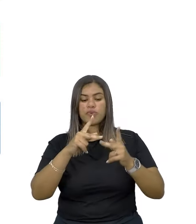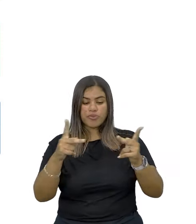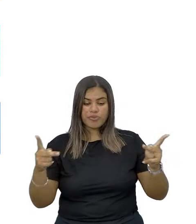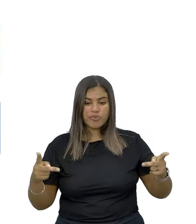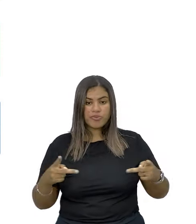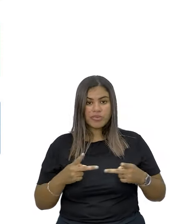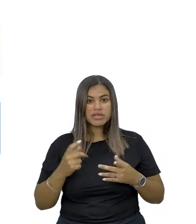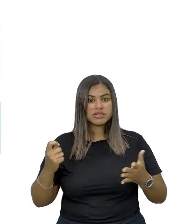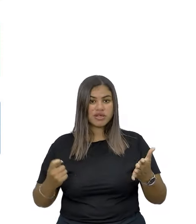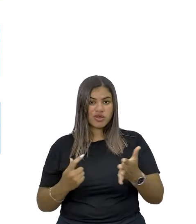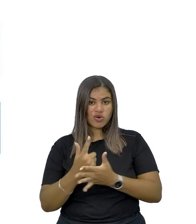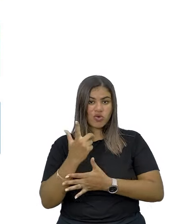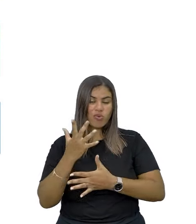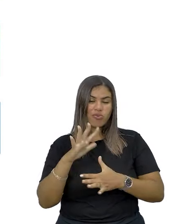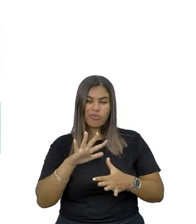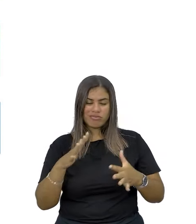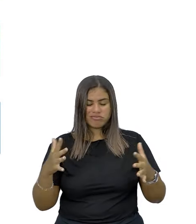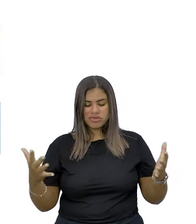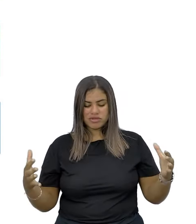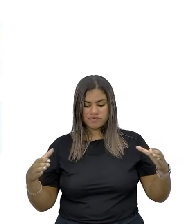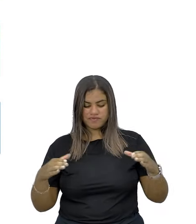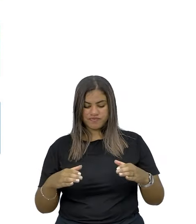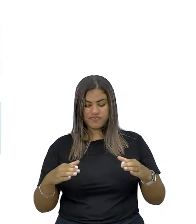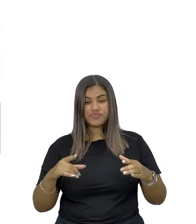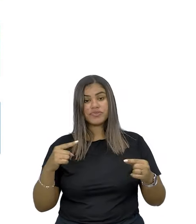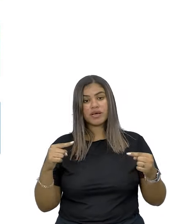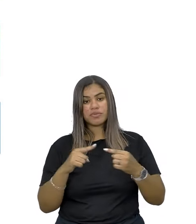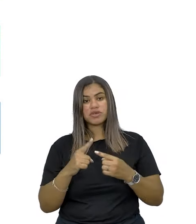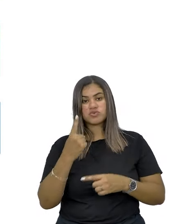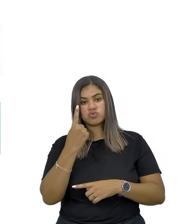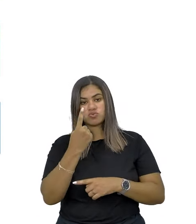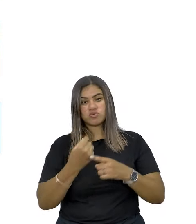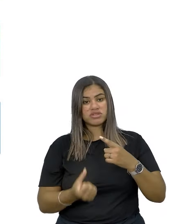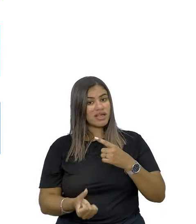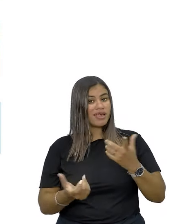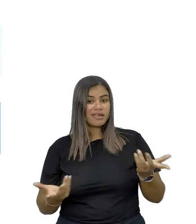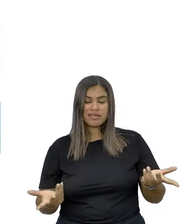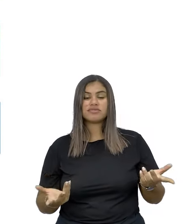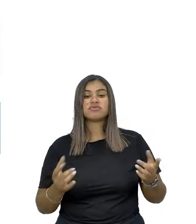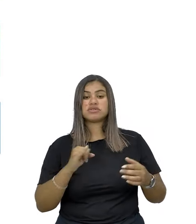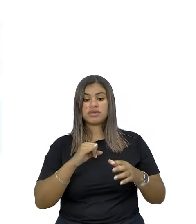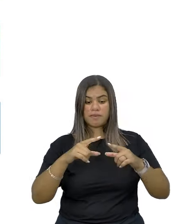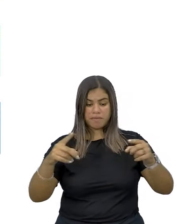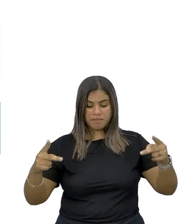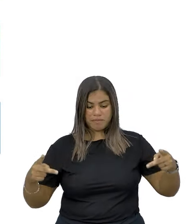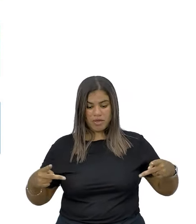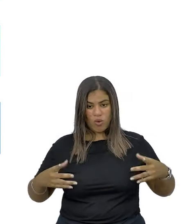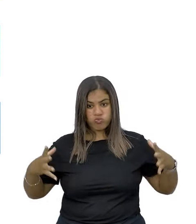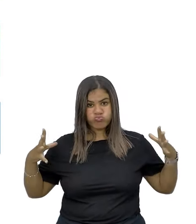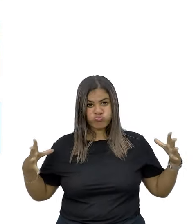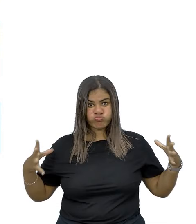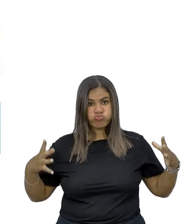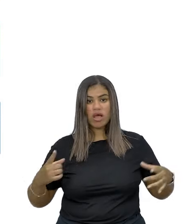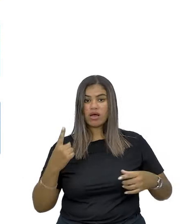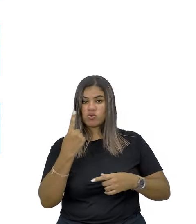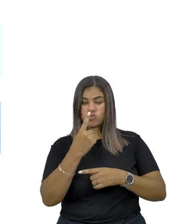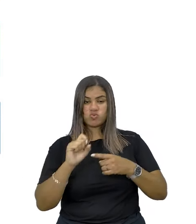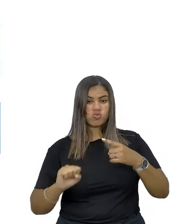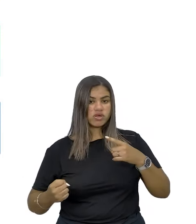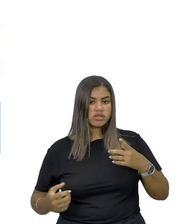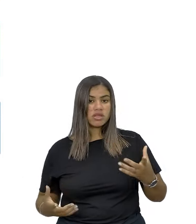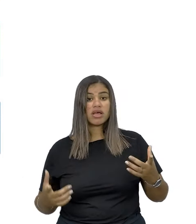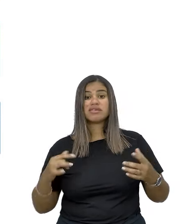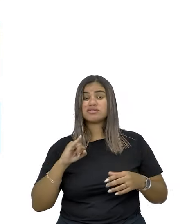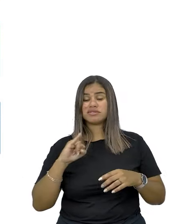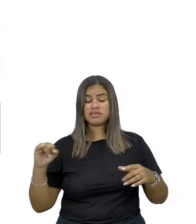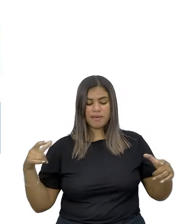supor, eu pego uma pizza de tamanho médio, eu estou comendo o quê? 1/6 da pizza. Se for uma pizza grande, 1/8 da pizza. Se for uma pizza pequena,